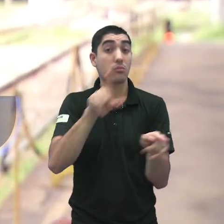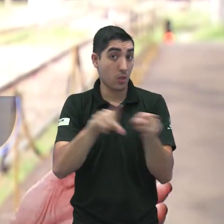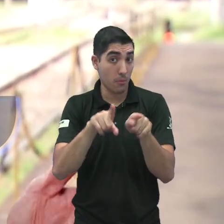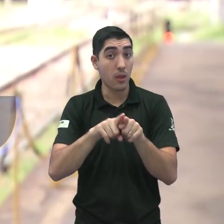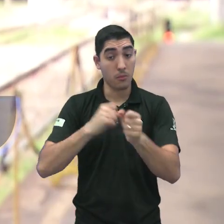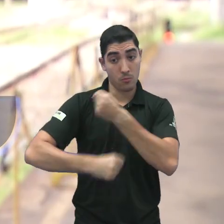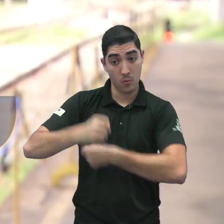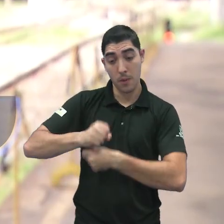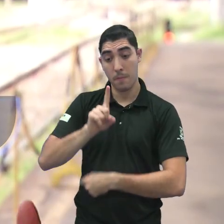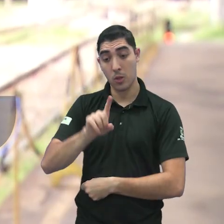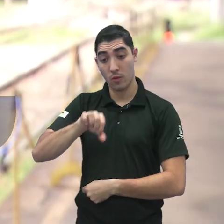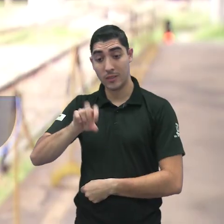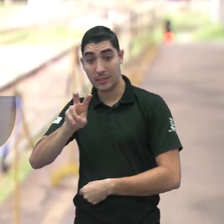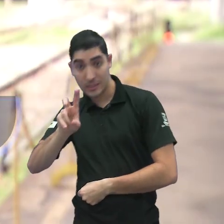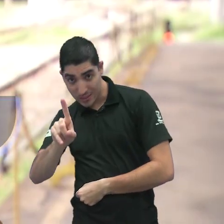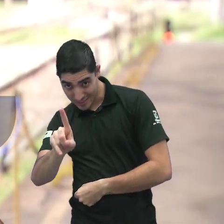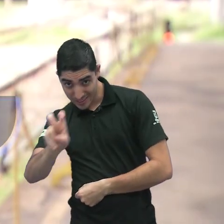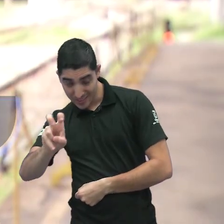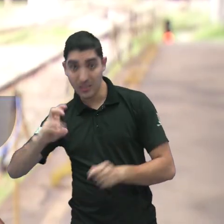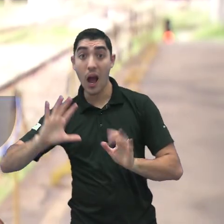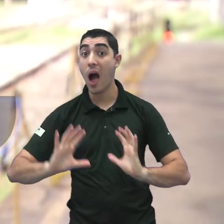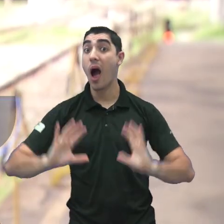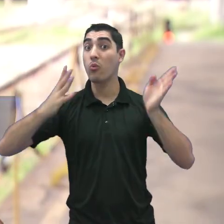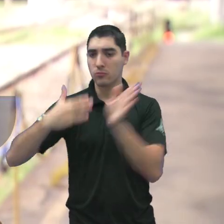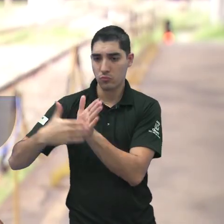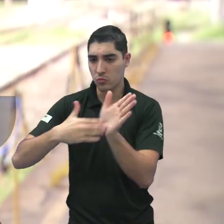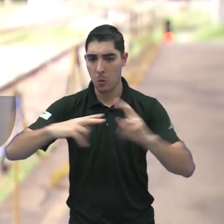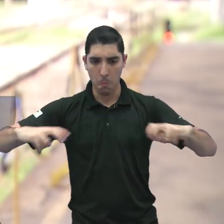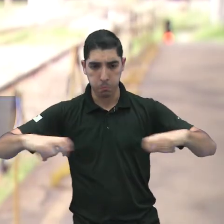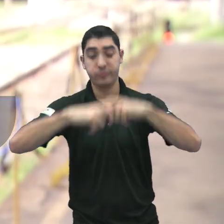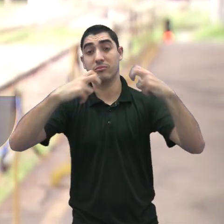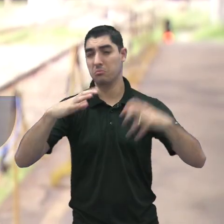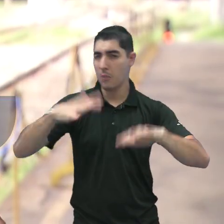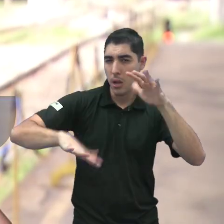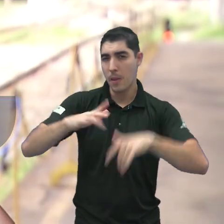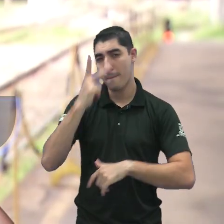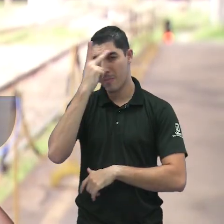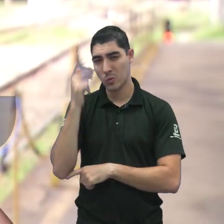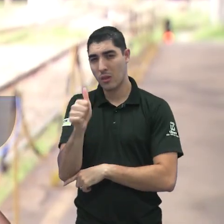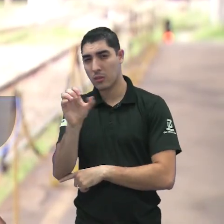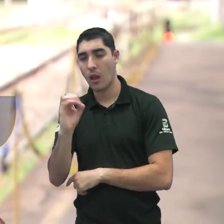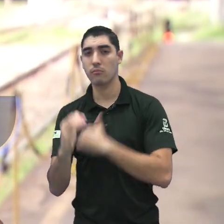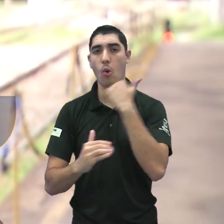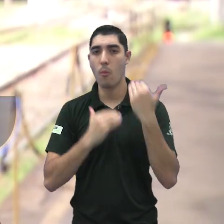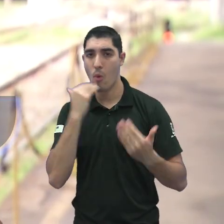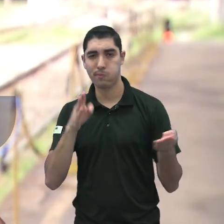em 1915, faleceu bastante pessoas na época, cerca de 10 pessoas, outros tantos.